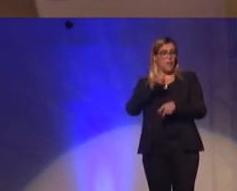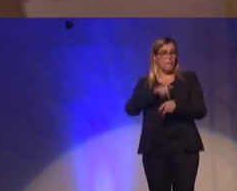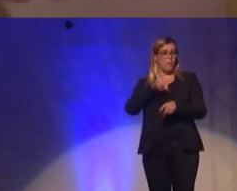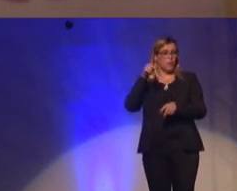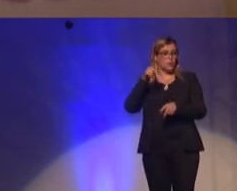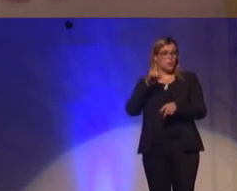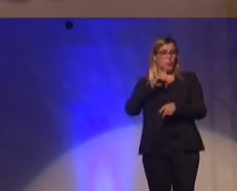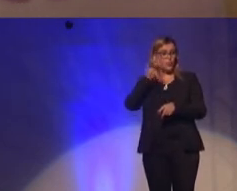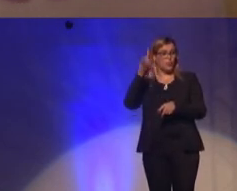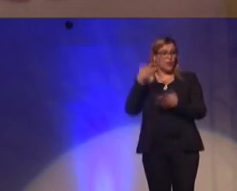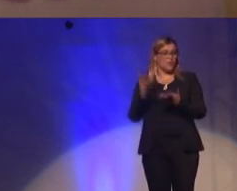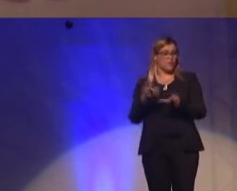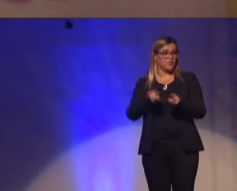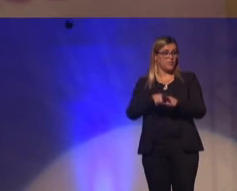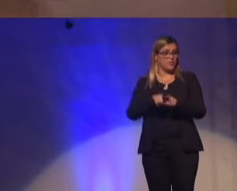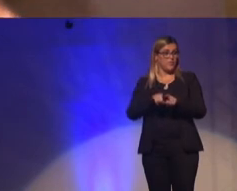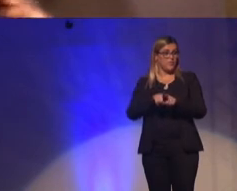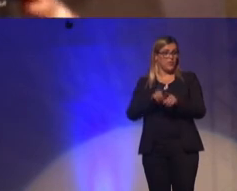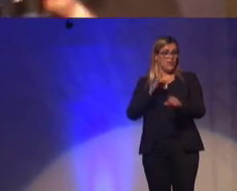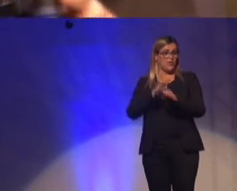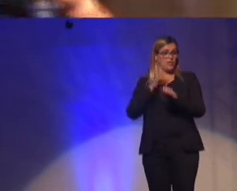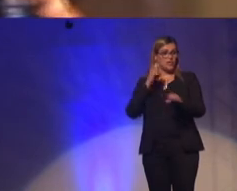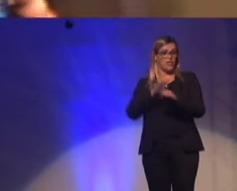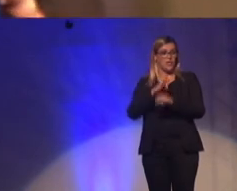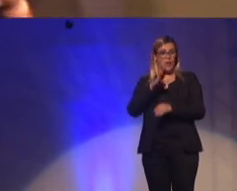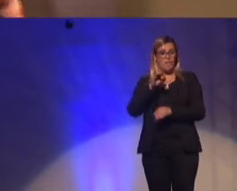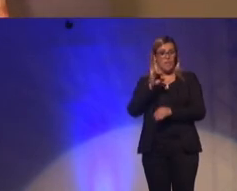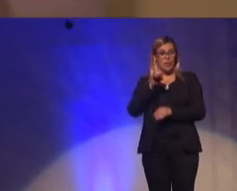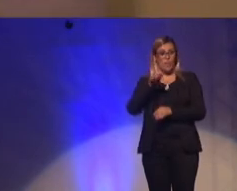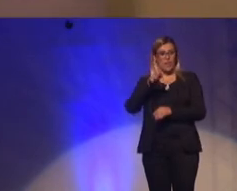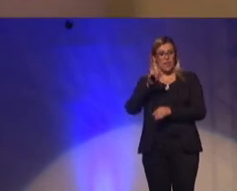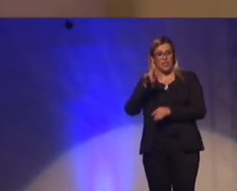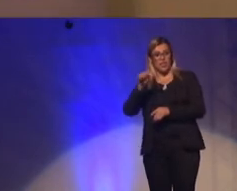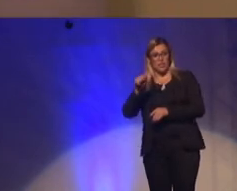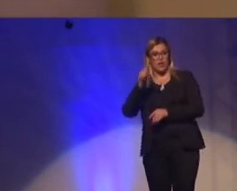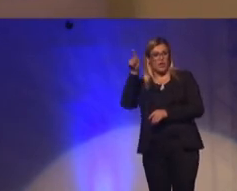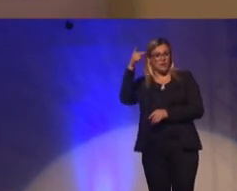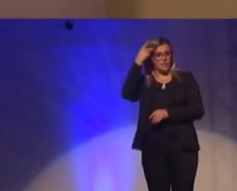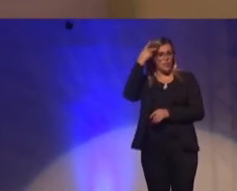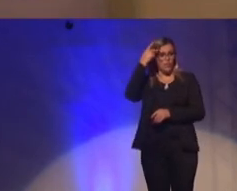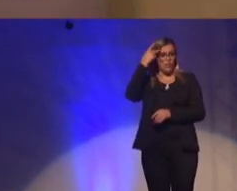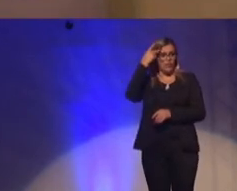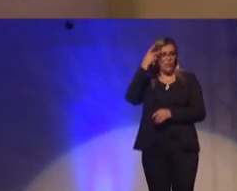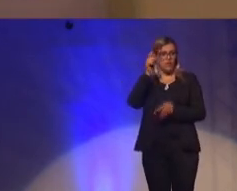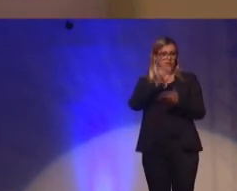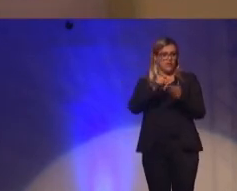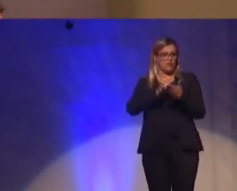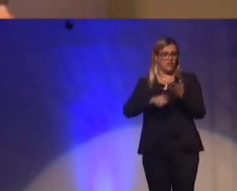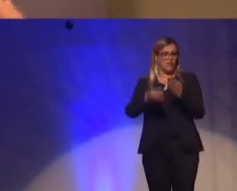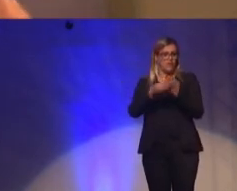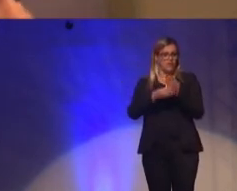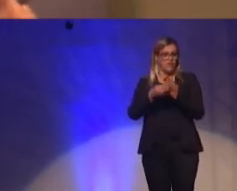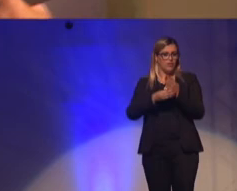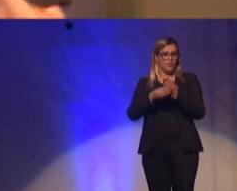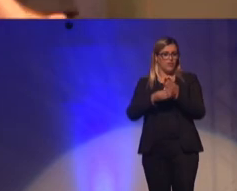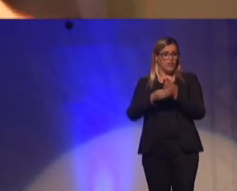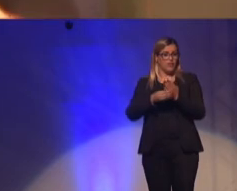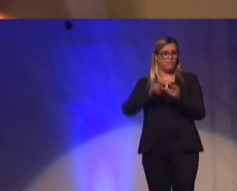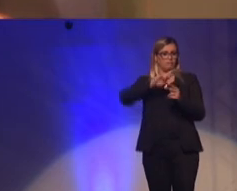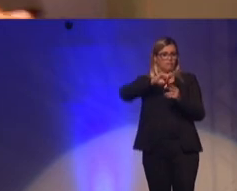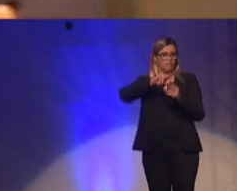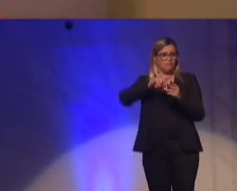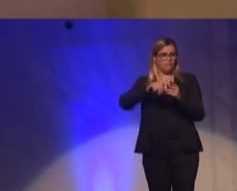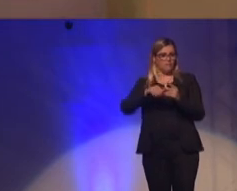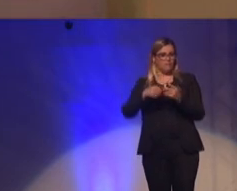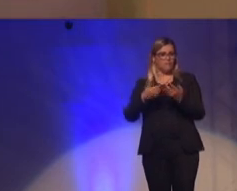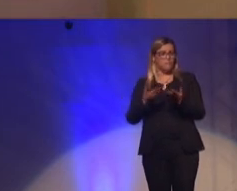no Laboratório de Instrumentação e Engenharia Biomédica da Universidade Estadual Paulista. Autora do livro Guia de Eletroterapia, da